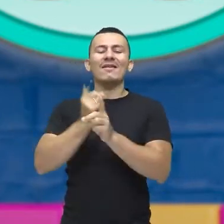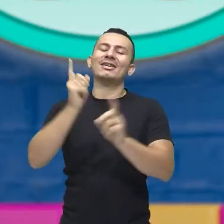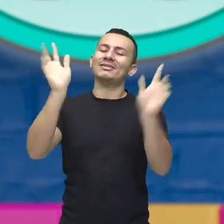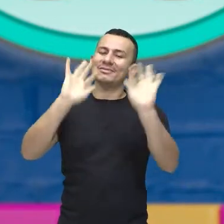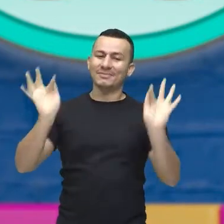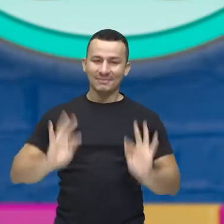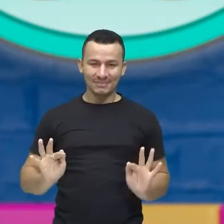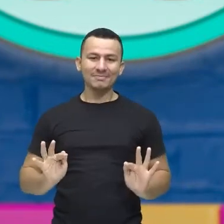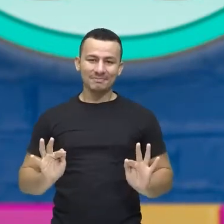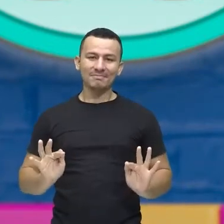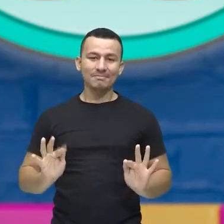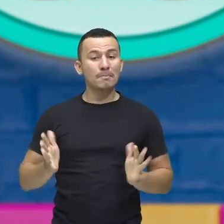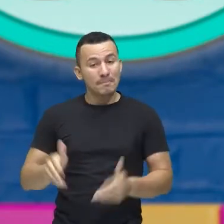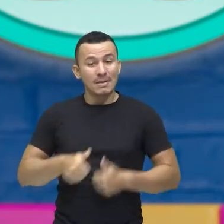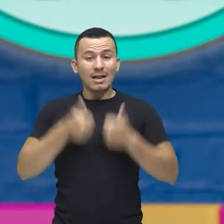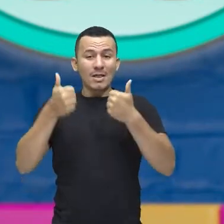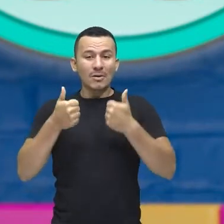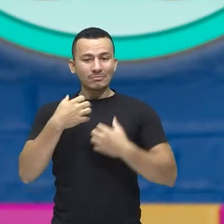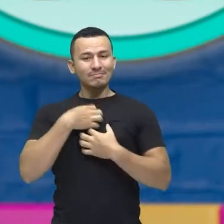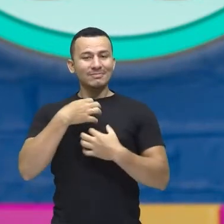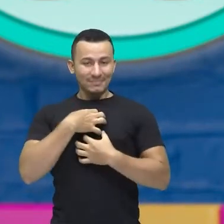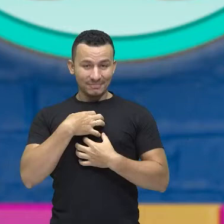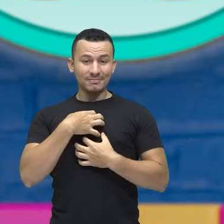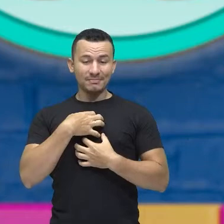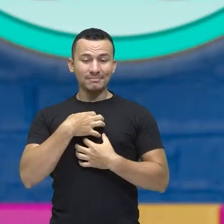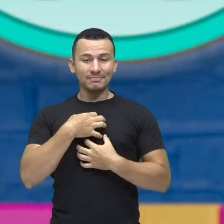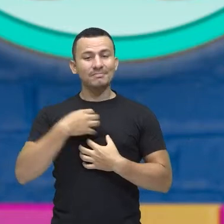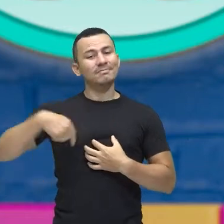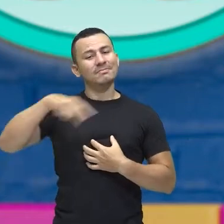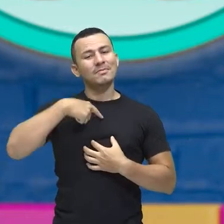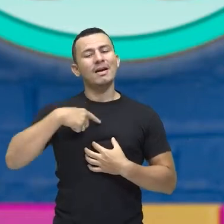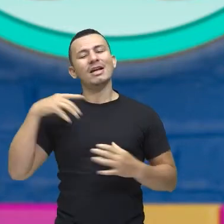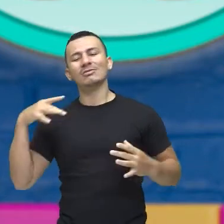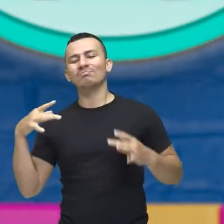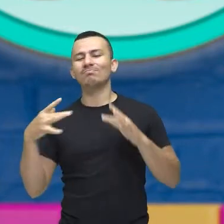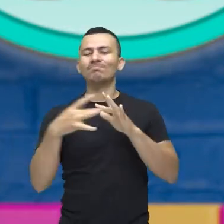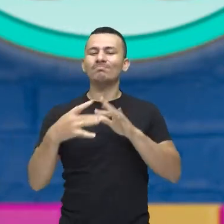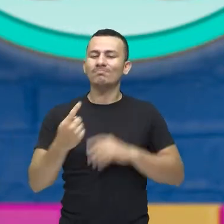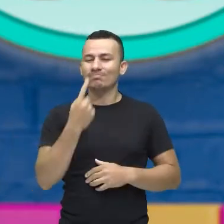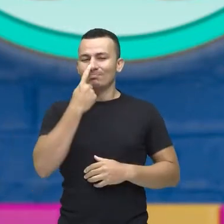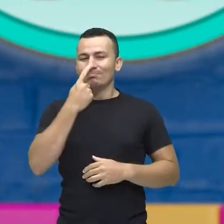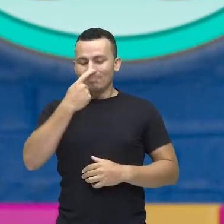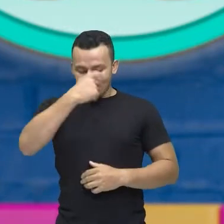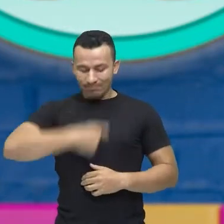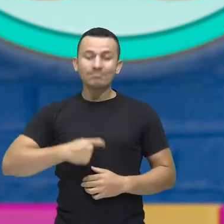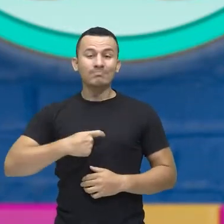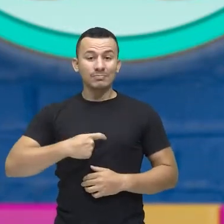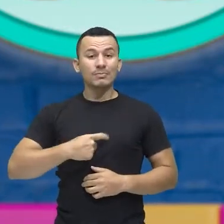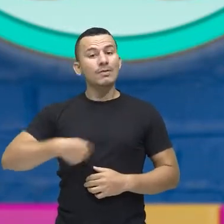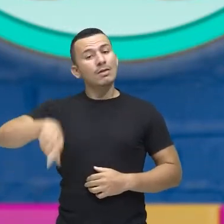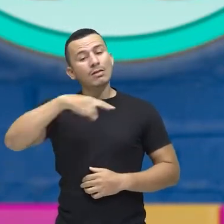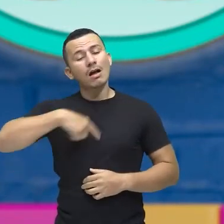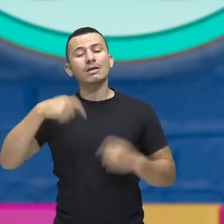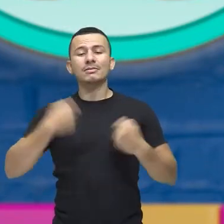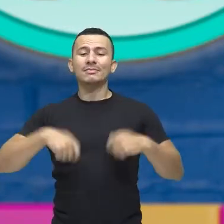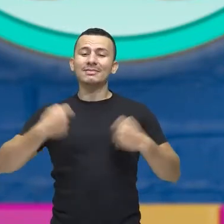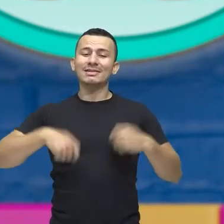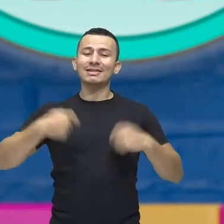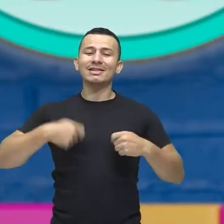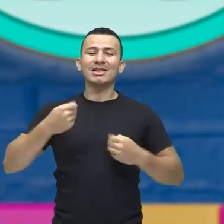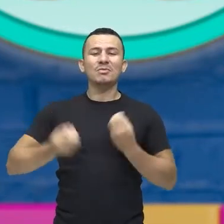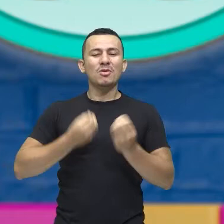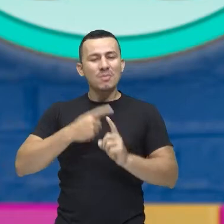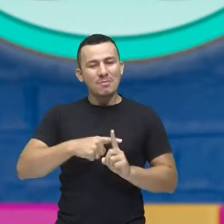eu esteja melhor comigo mesmo, eu esteja mais conectado comigo mesmo. Ela precisa produzir esses